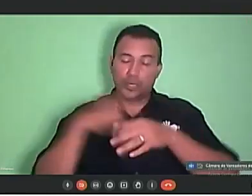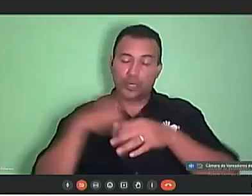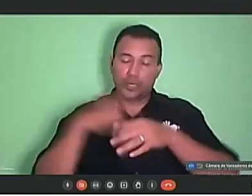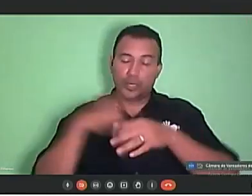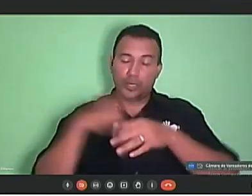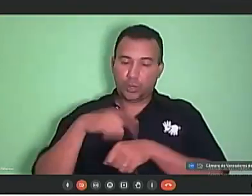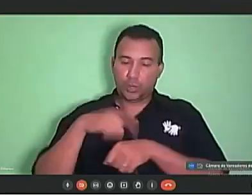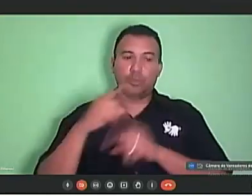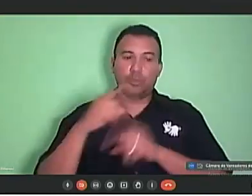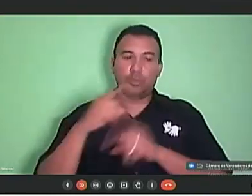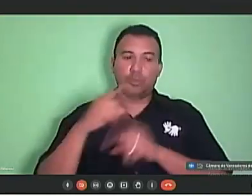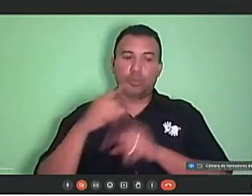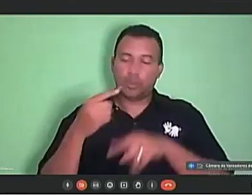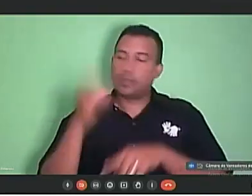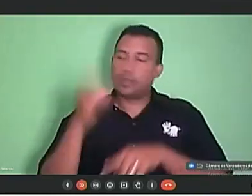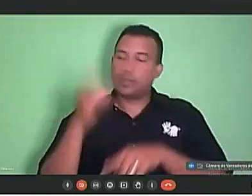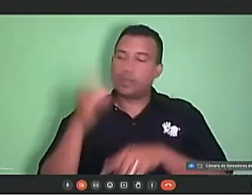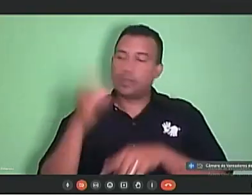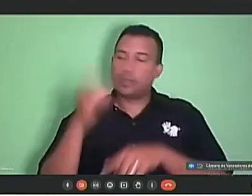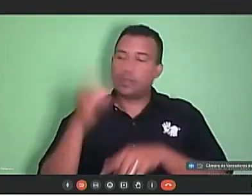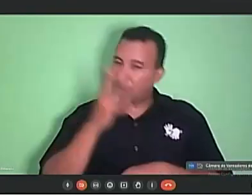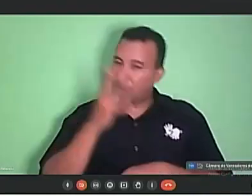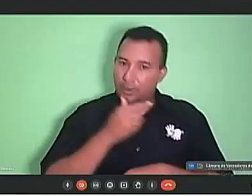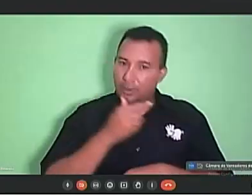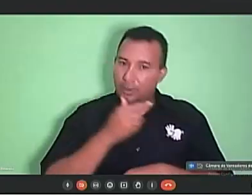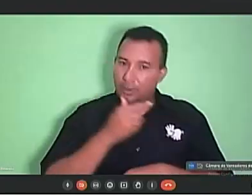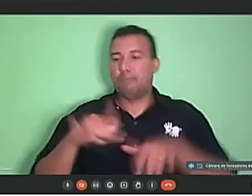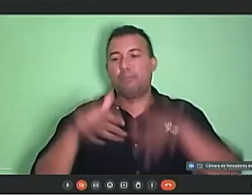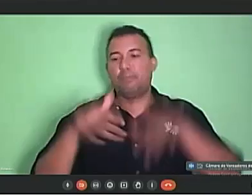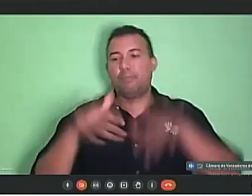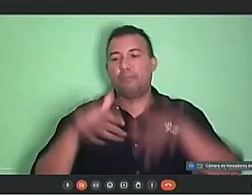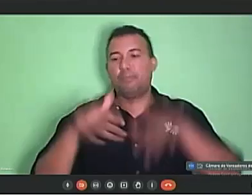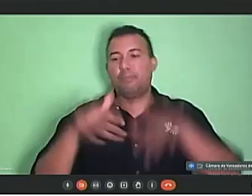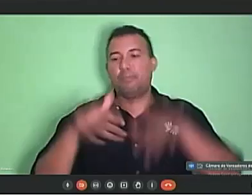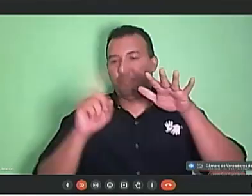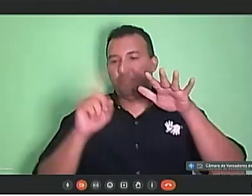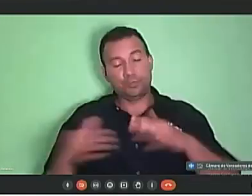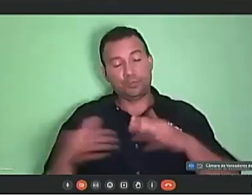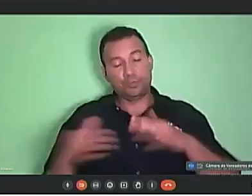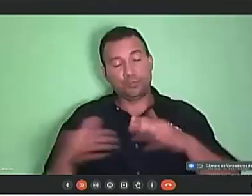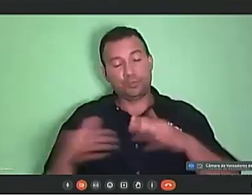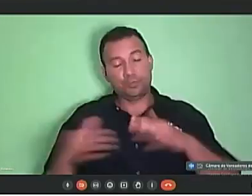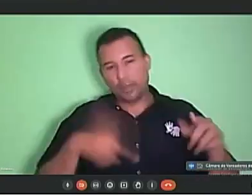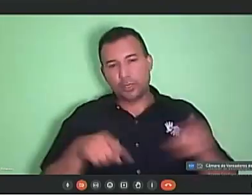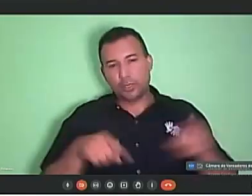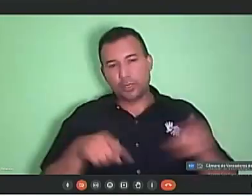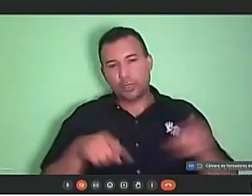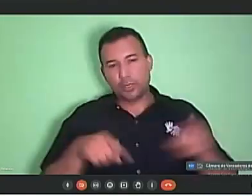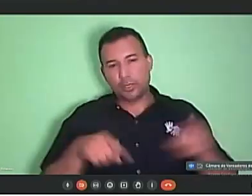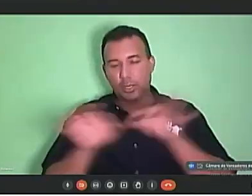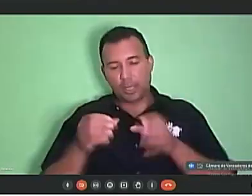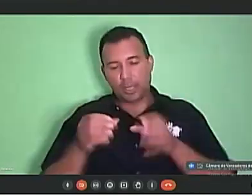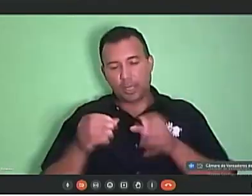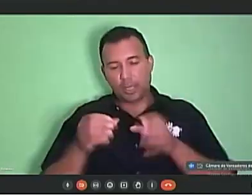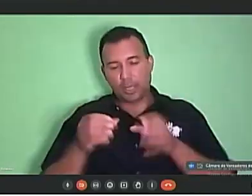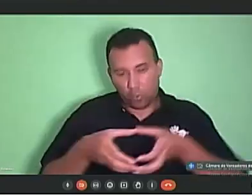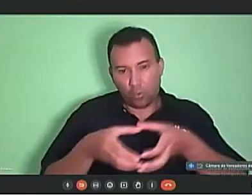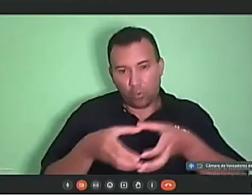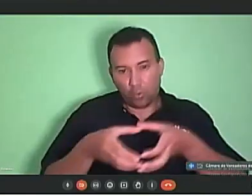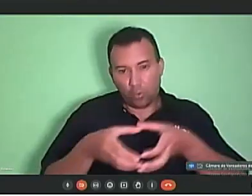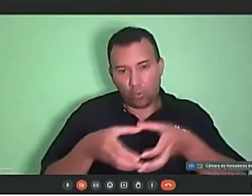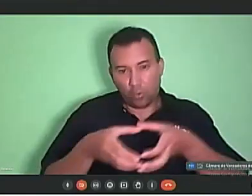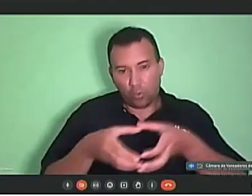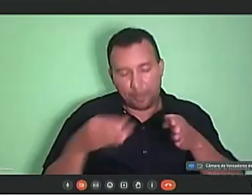nossa região. Também seria muito importante isolar um canal de escoamento dedicado, isolado do